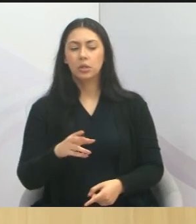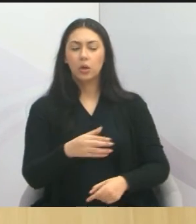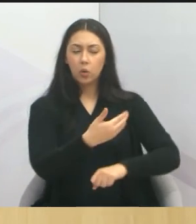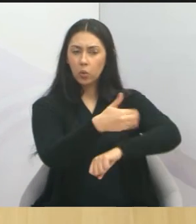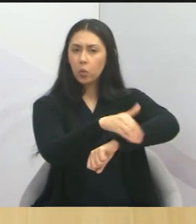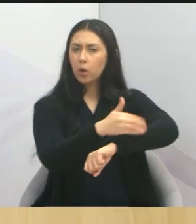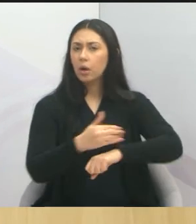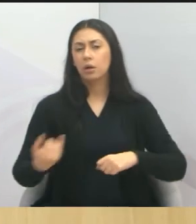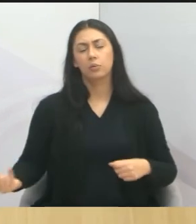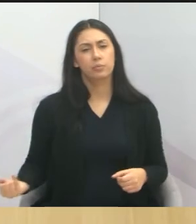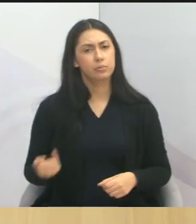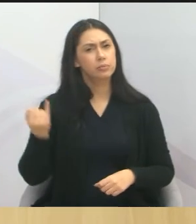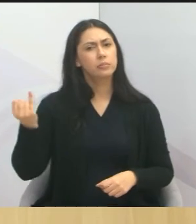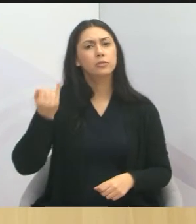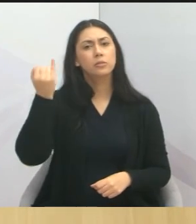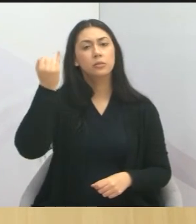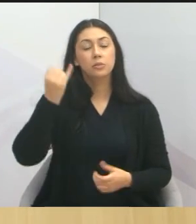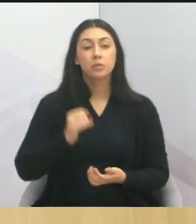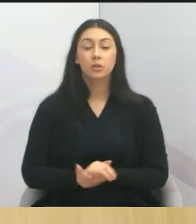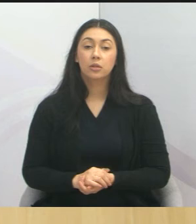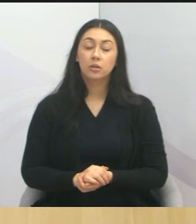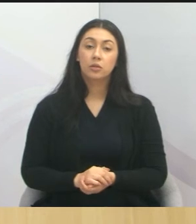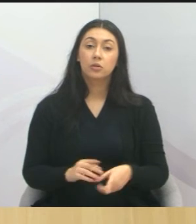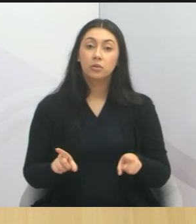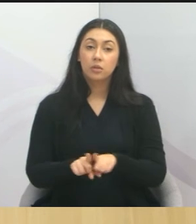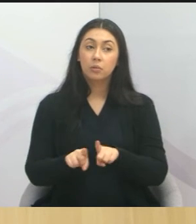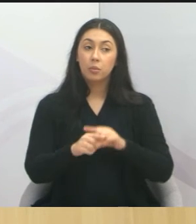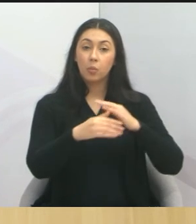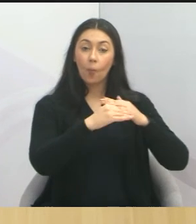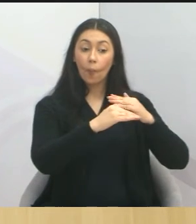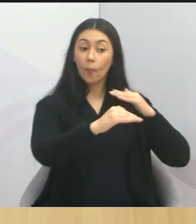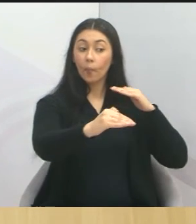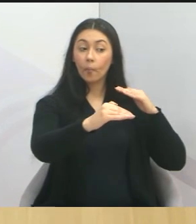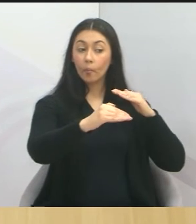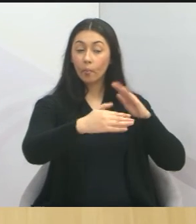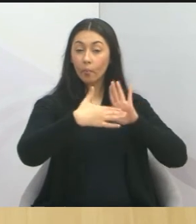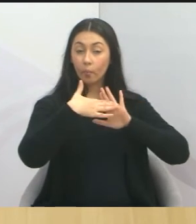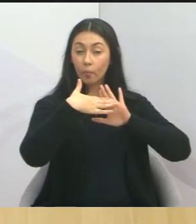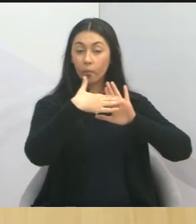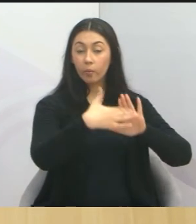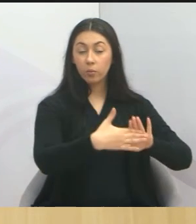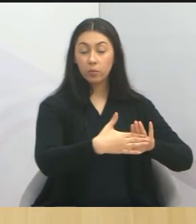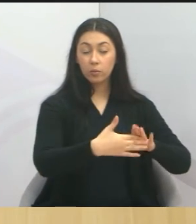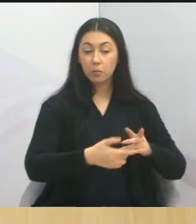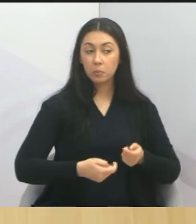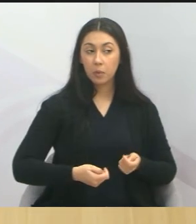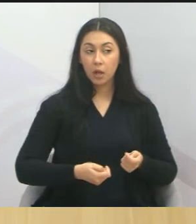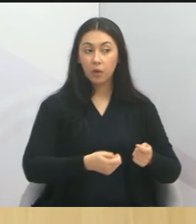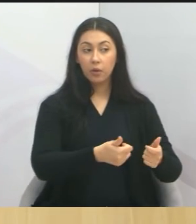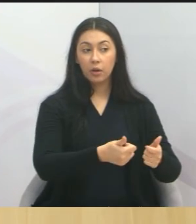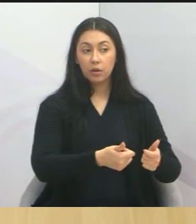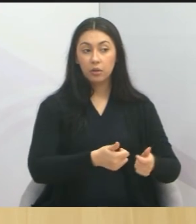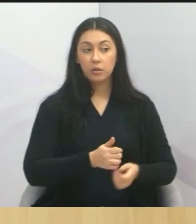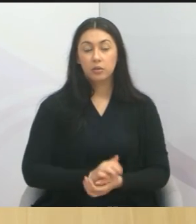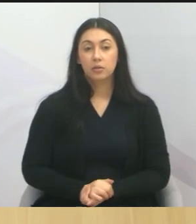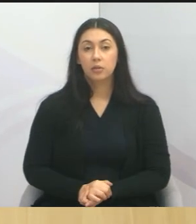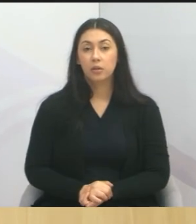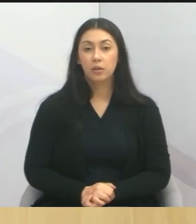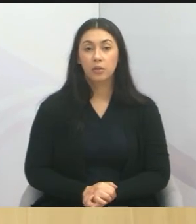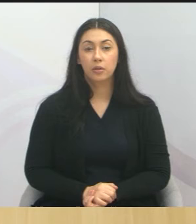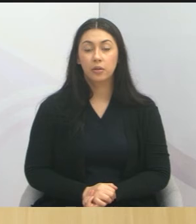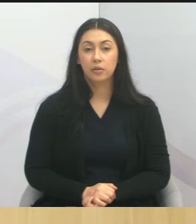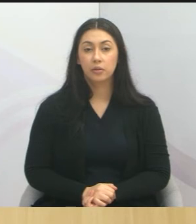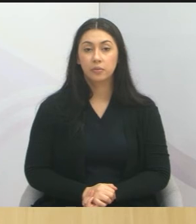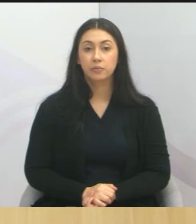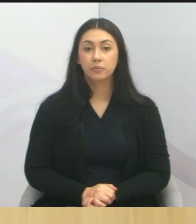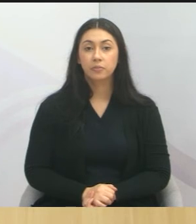acesso ea ea pavimentação irá trazer enormes benefícios para toda a população